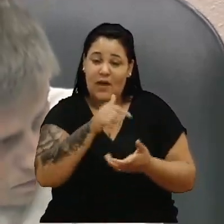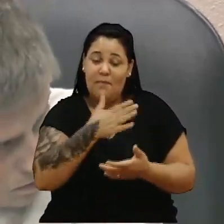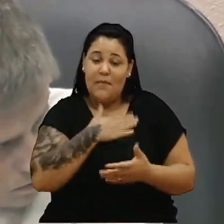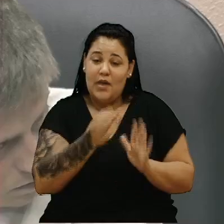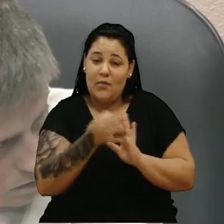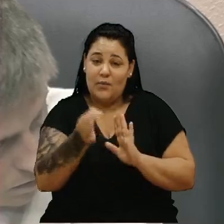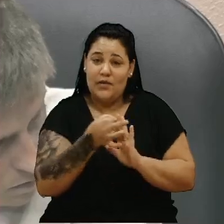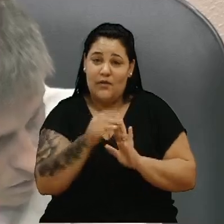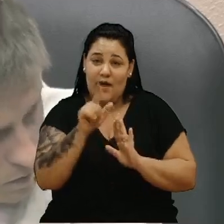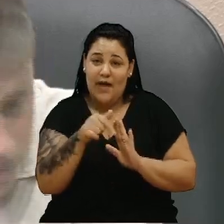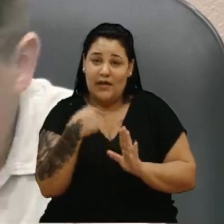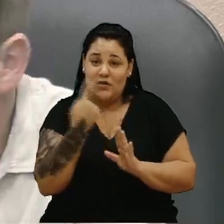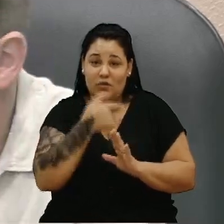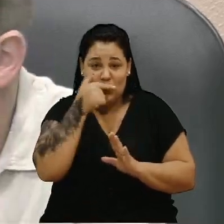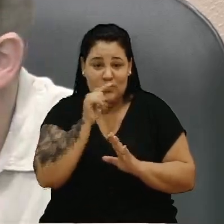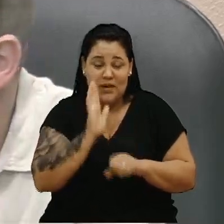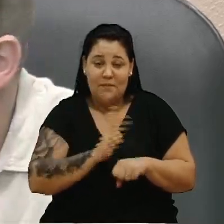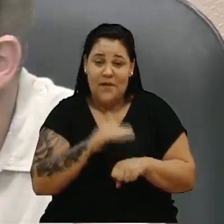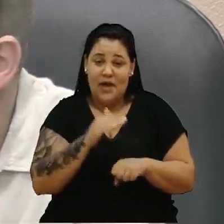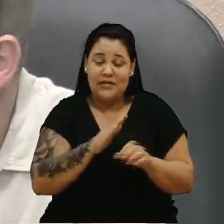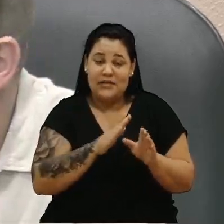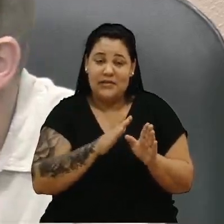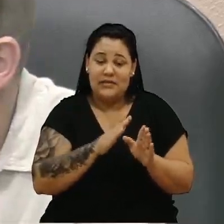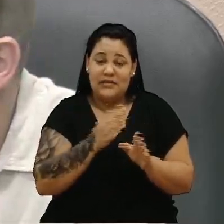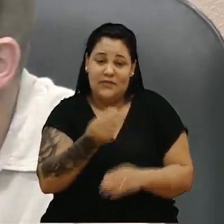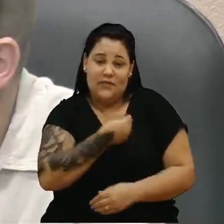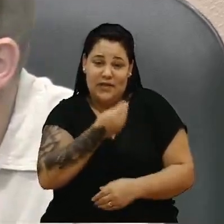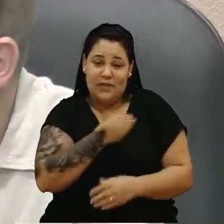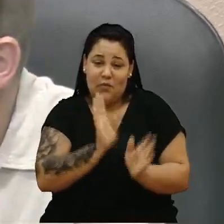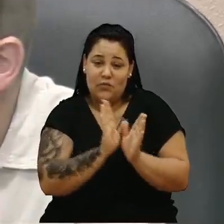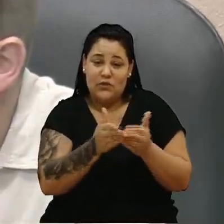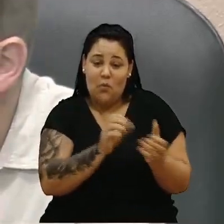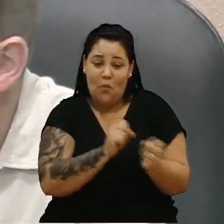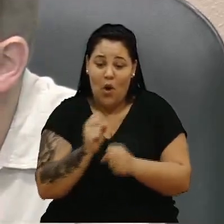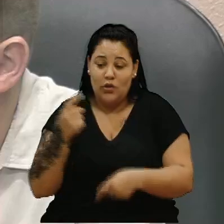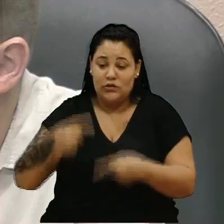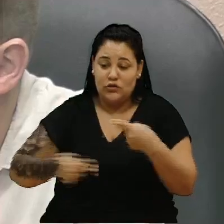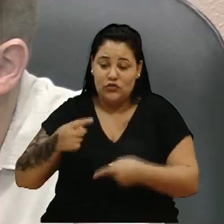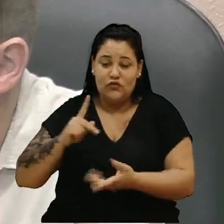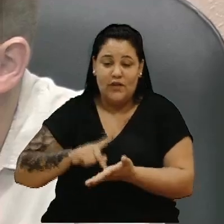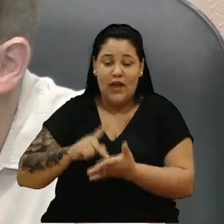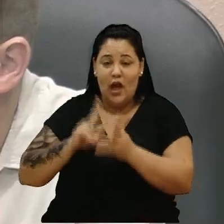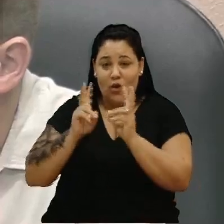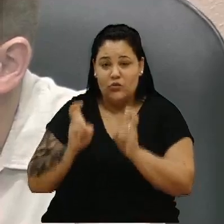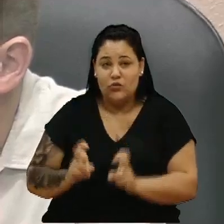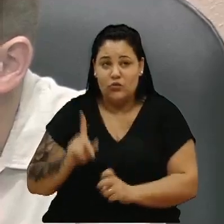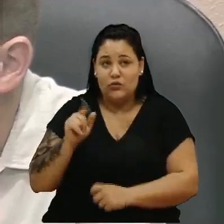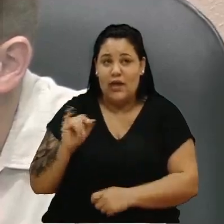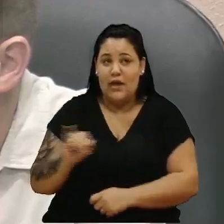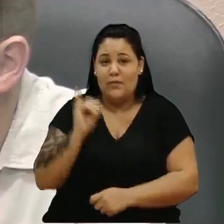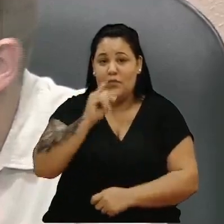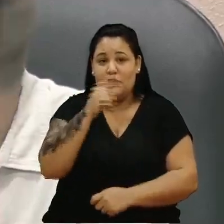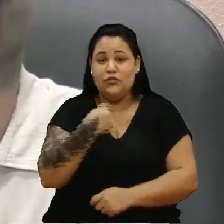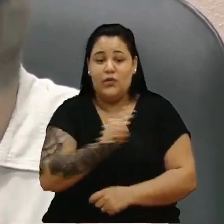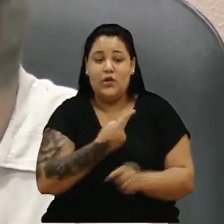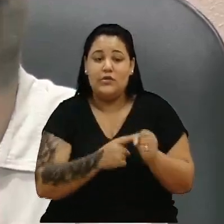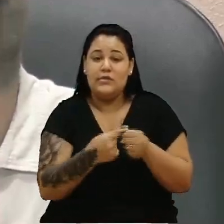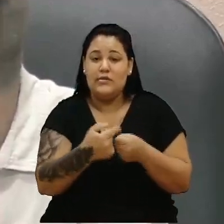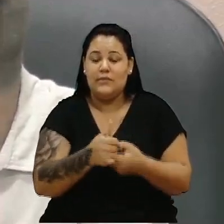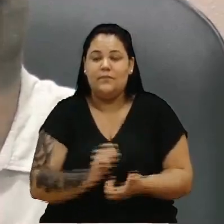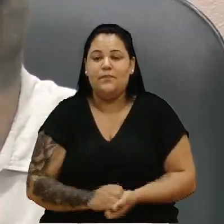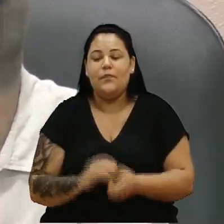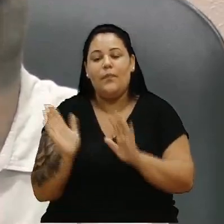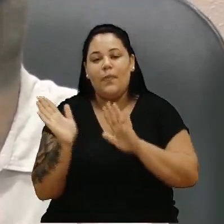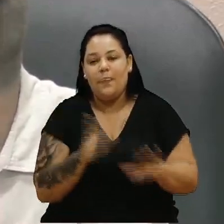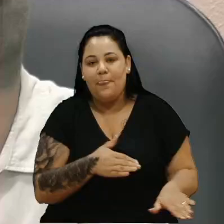sugestão é essa, que a gente consiga dar mais vida para as comissões, para que a gente possa discutir, de fato, as temáticas que são tão importantes para a nossa cidade. Outra questão que